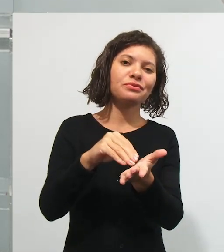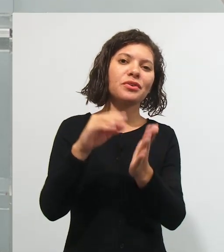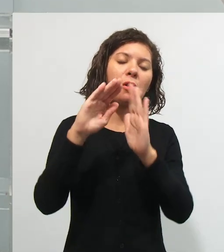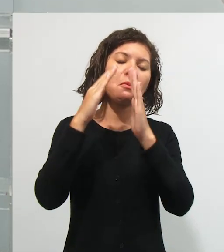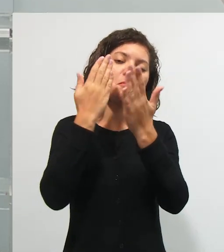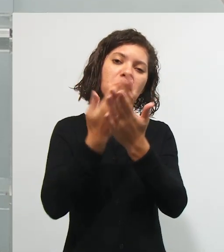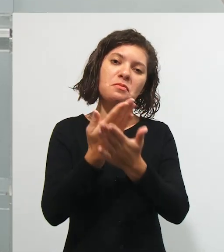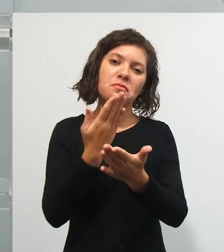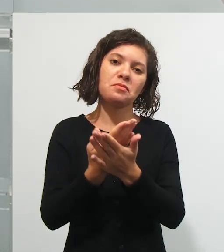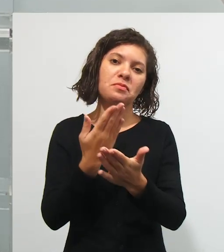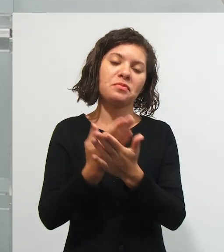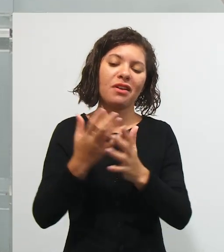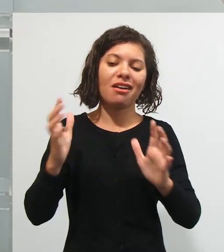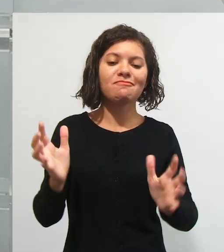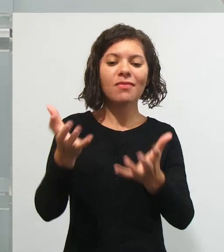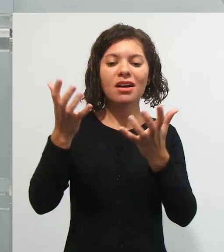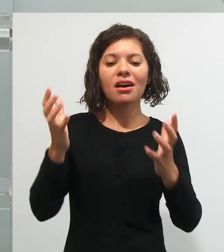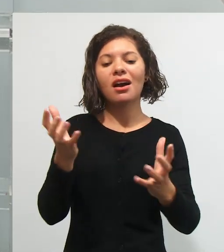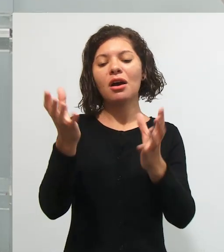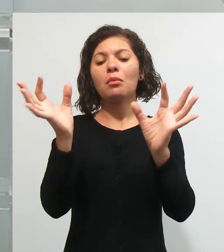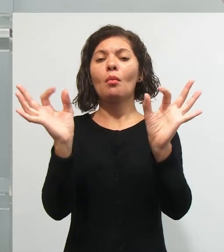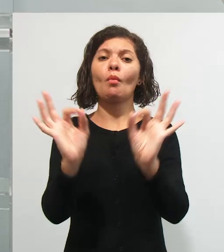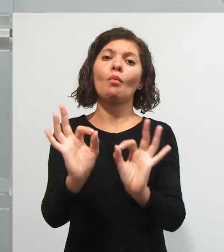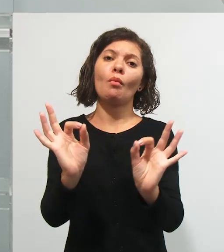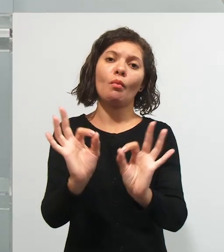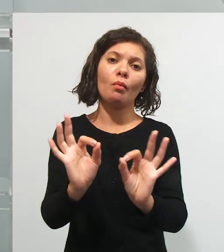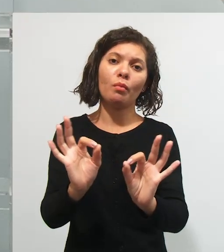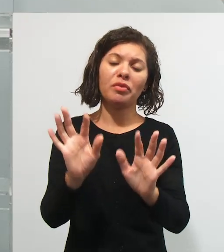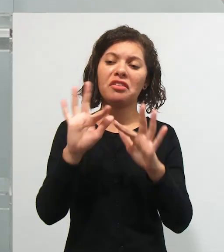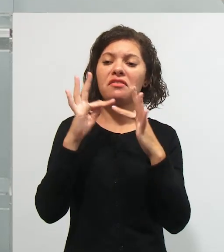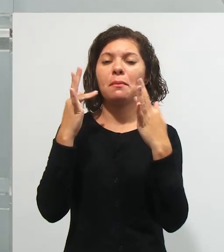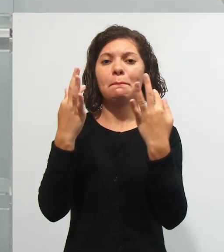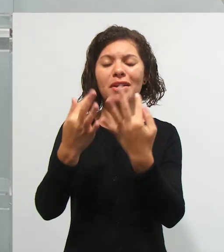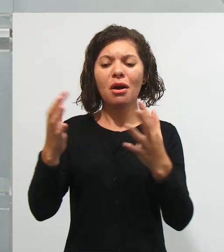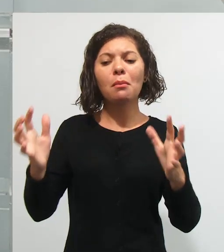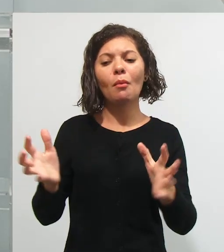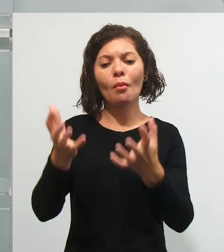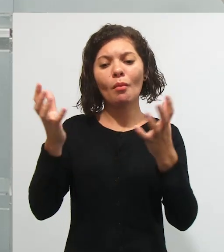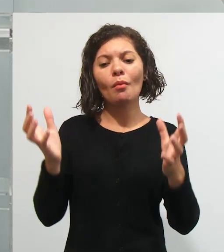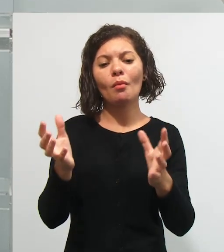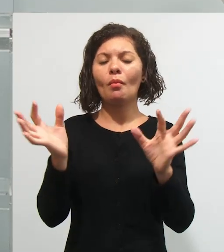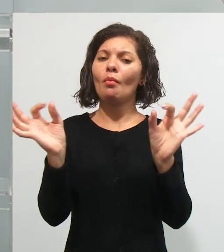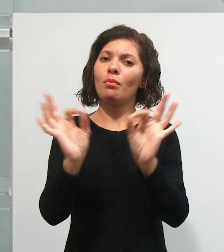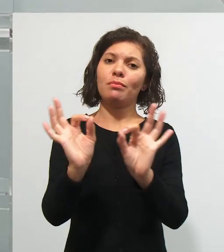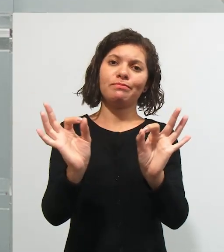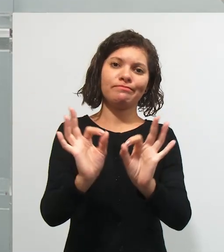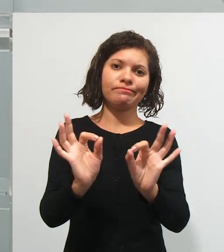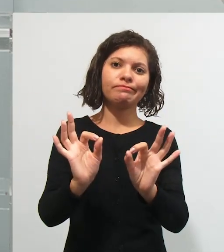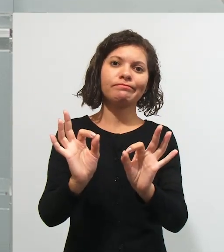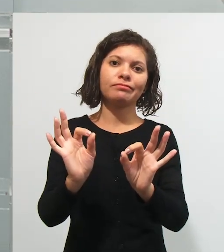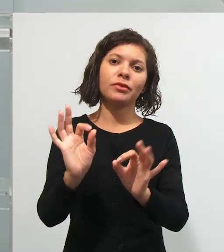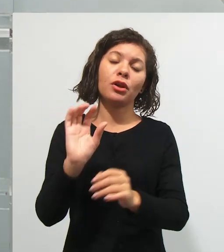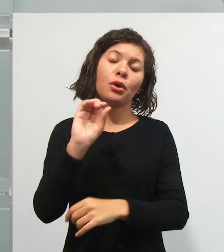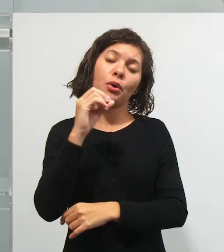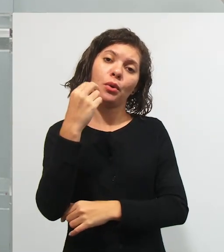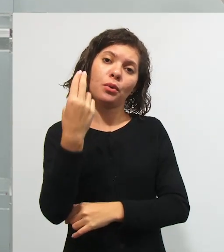estímulos ou incentivo da família, né, dos familiares, dos responsáveis, às vezes é